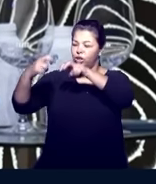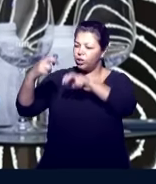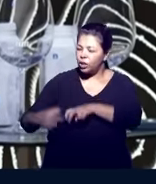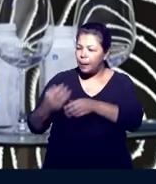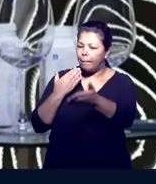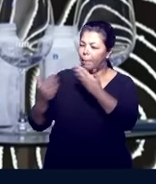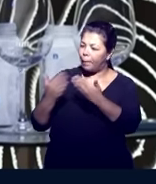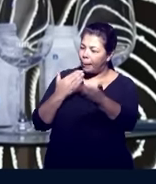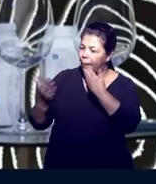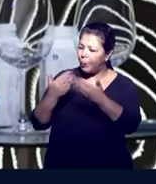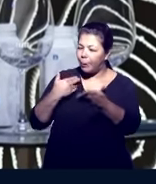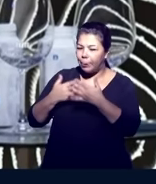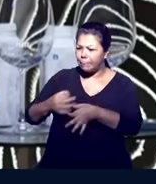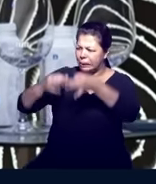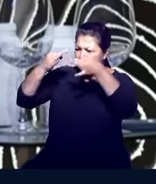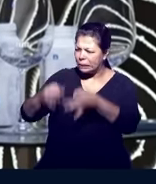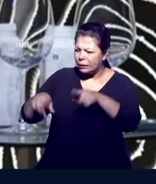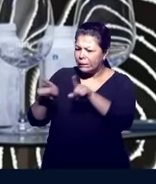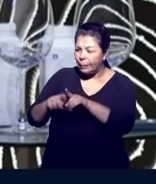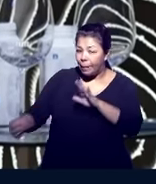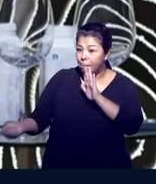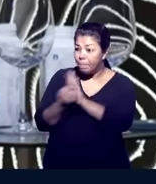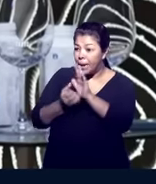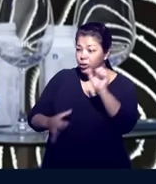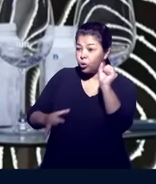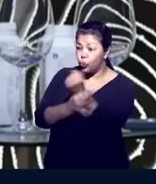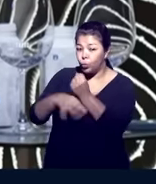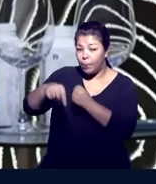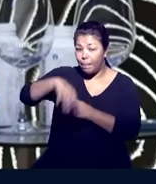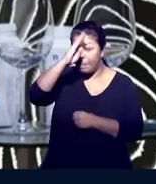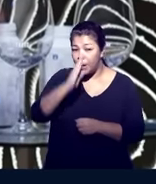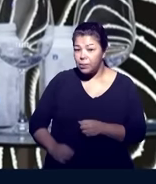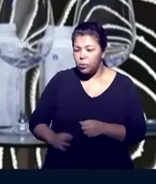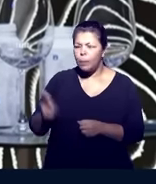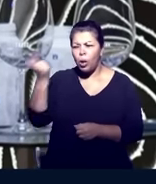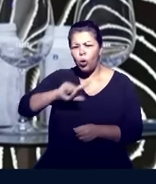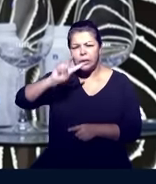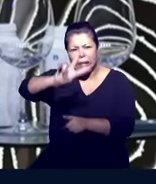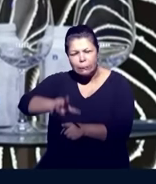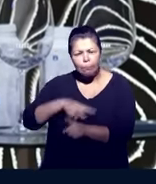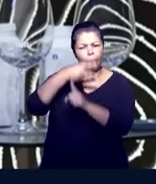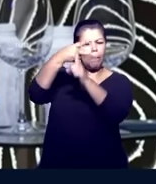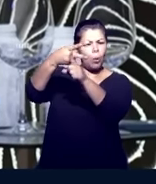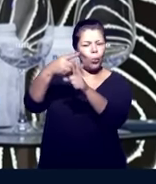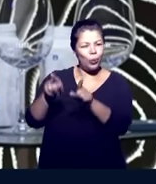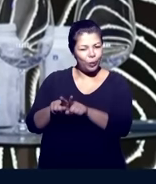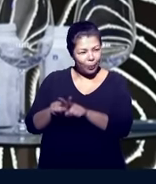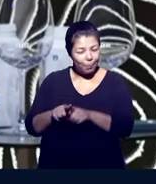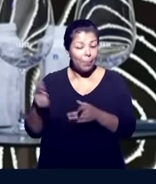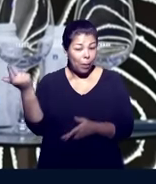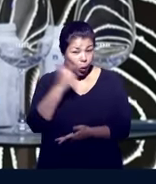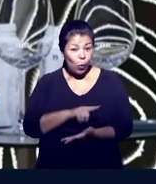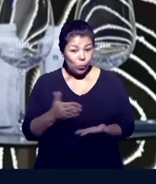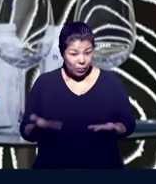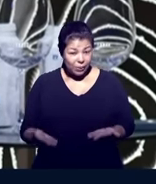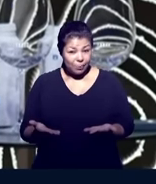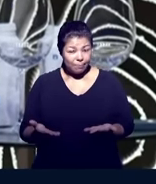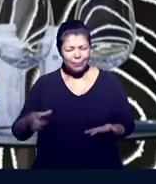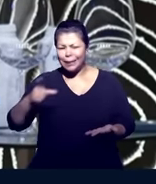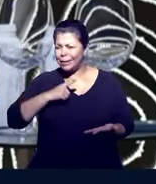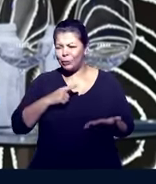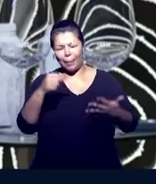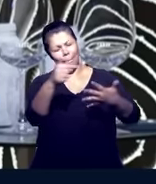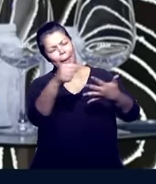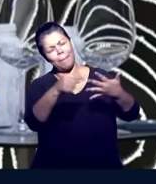Marco de seguro no Brasil que tem um potencial de dobrar de tamanho se a gente acertar a mão no marco regulatório então tem